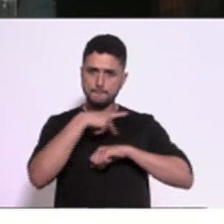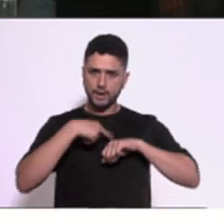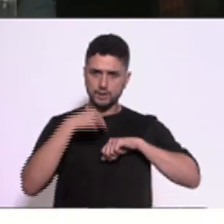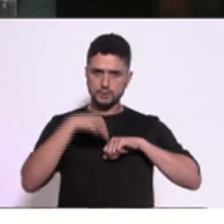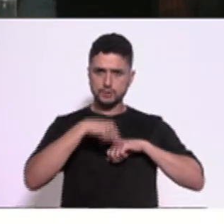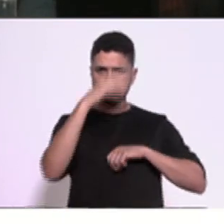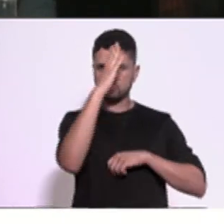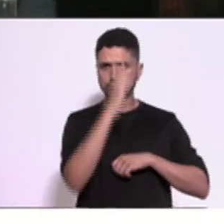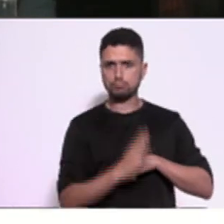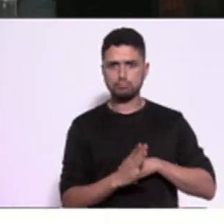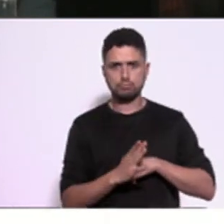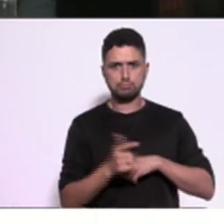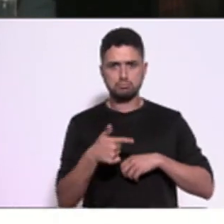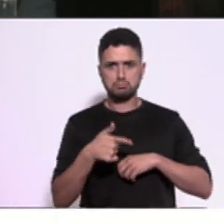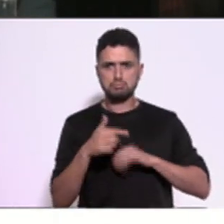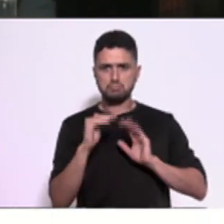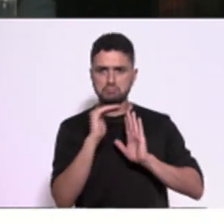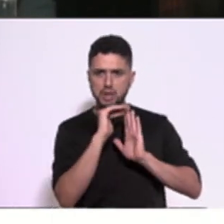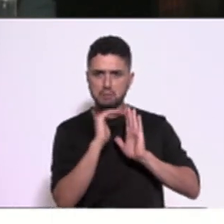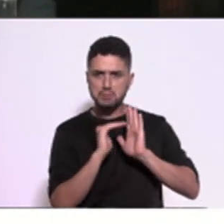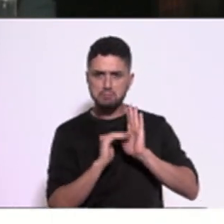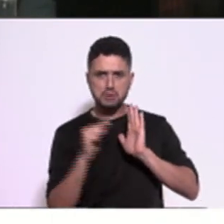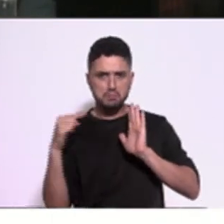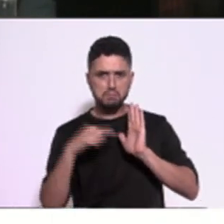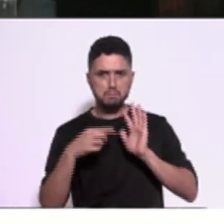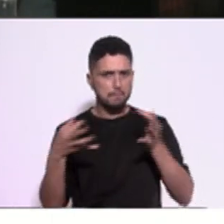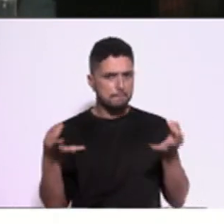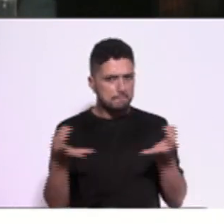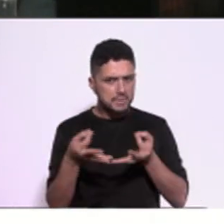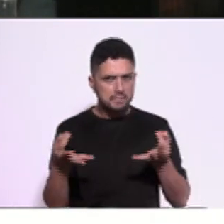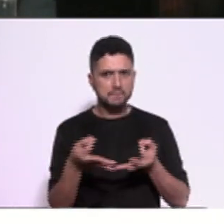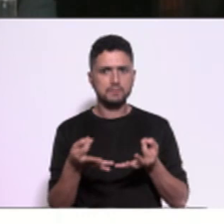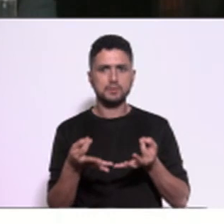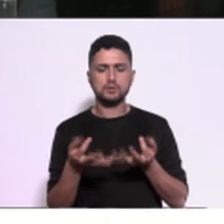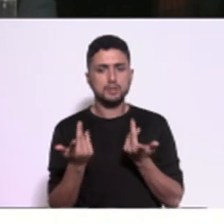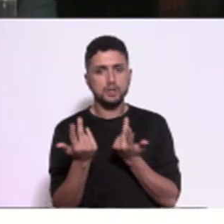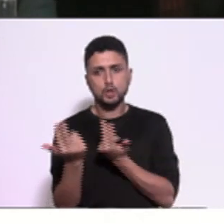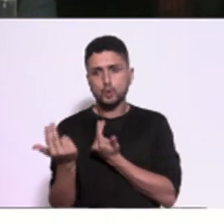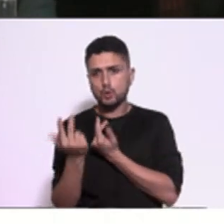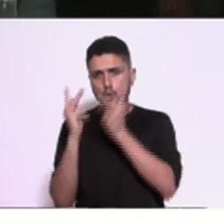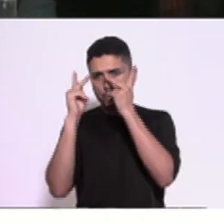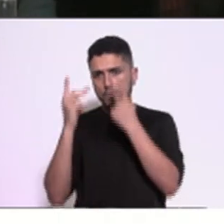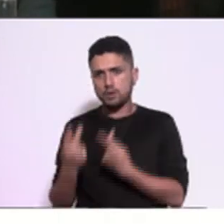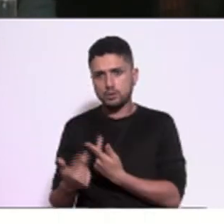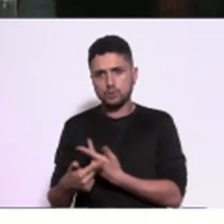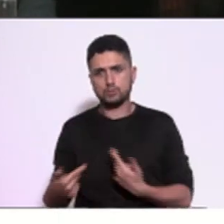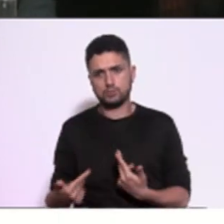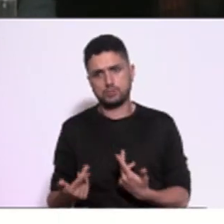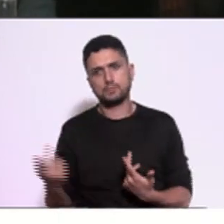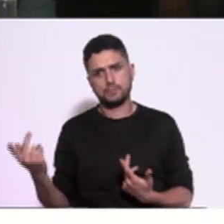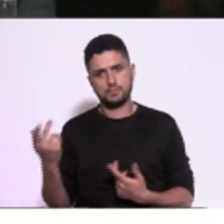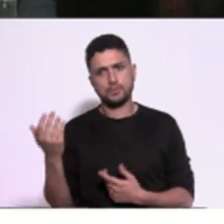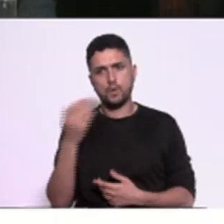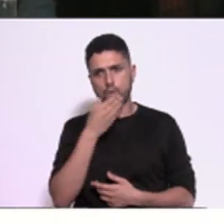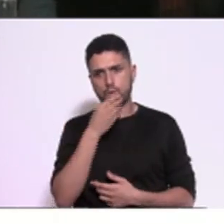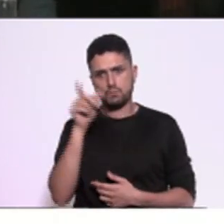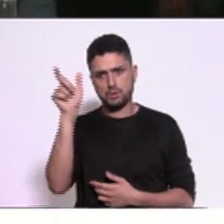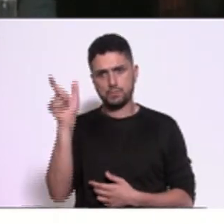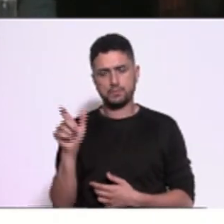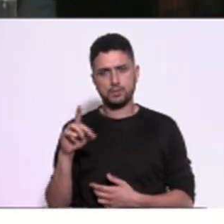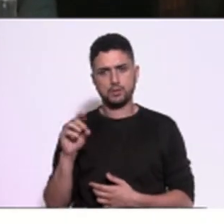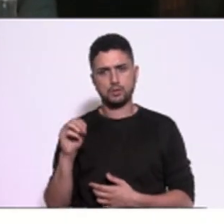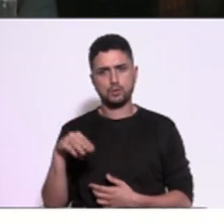perfeito como podem ser as coisas humanas. Palavras vindo